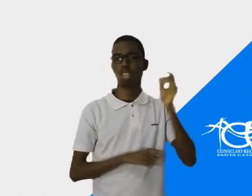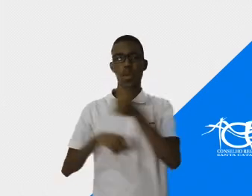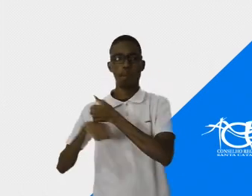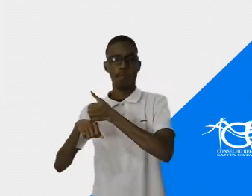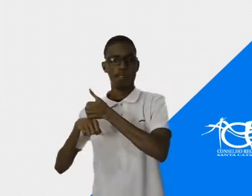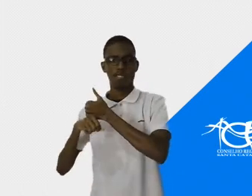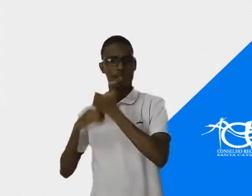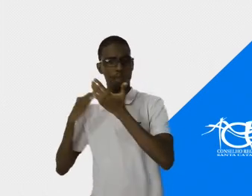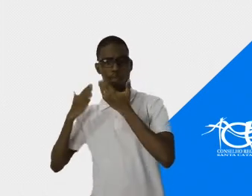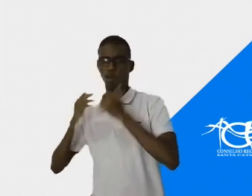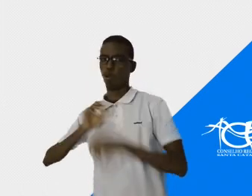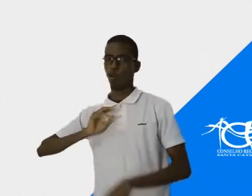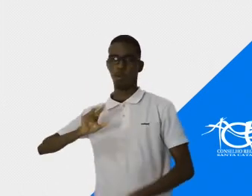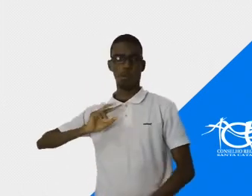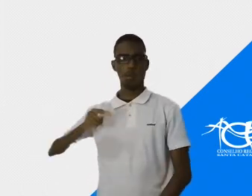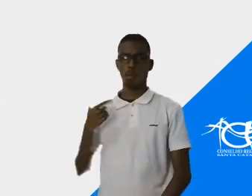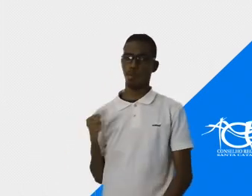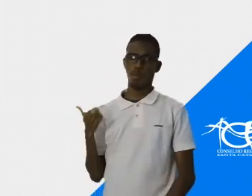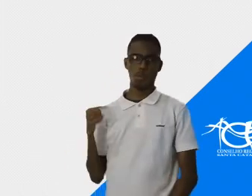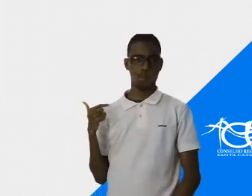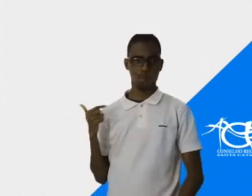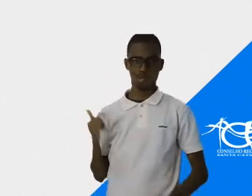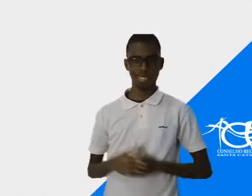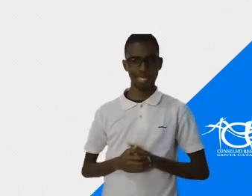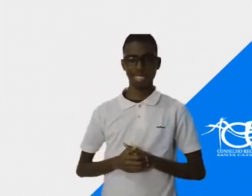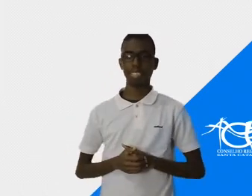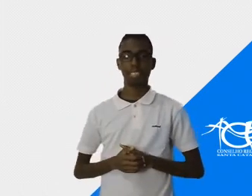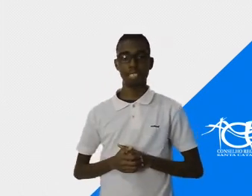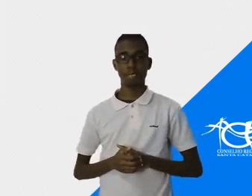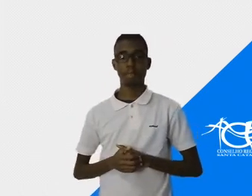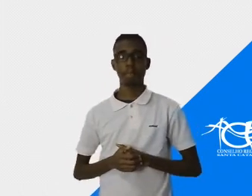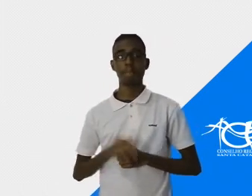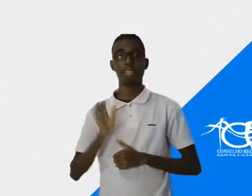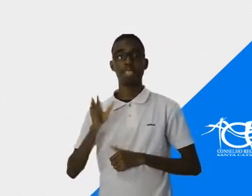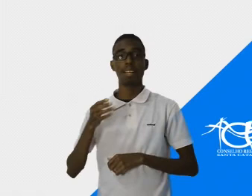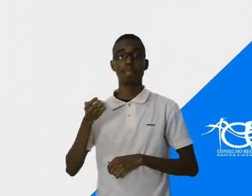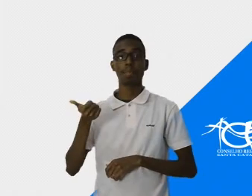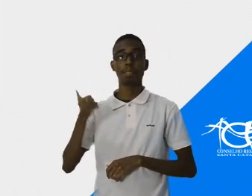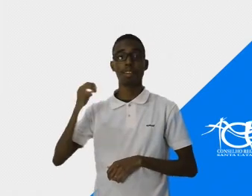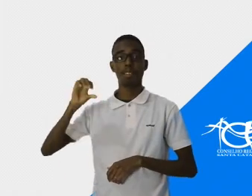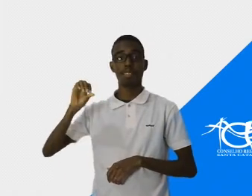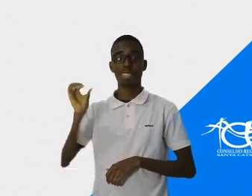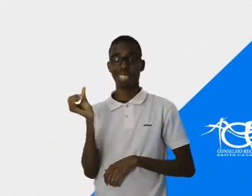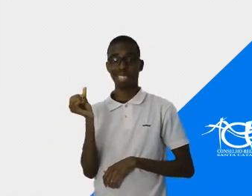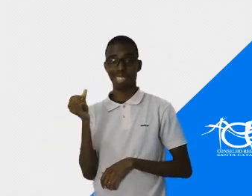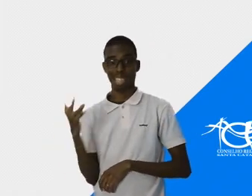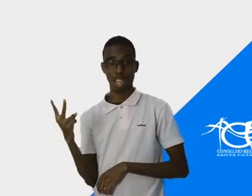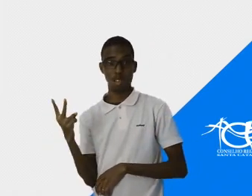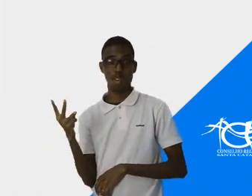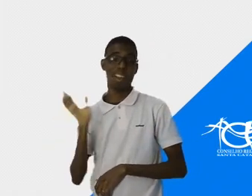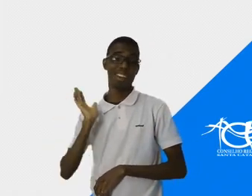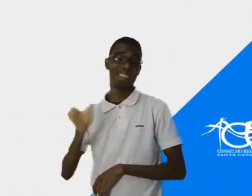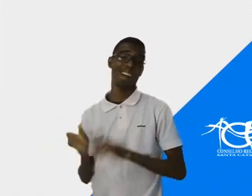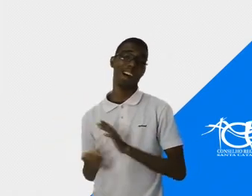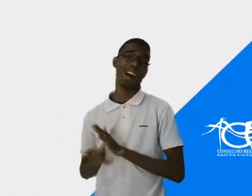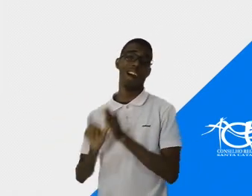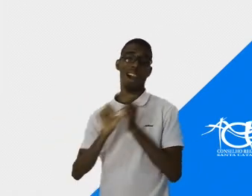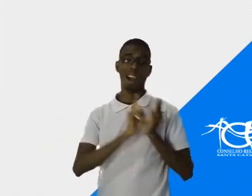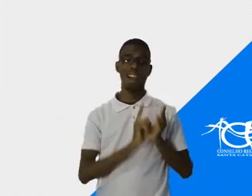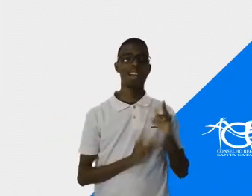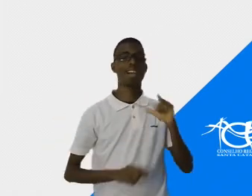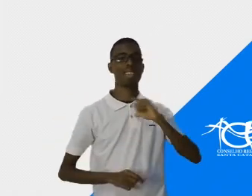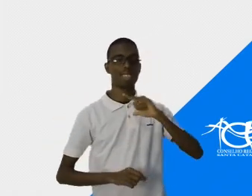Lei 4.119, ela é de 1962, mas já existia a avaliação do que chamava